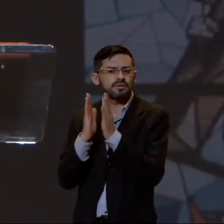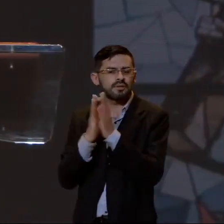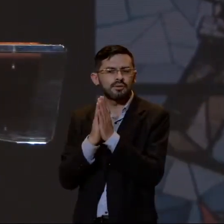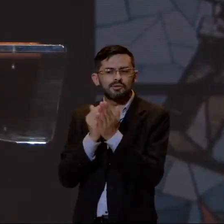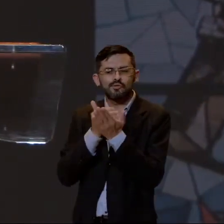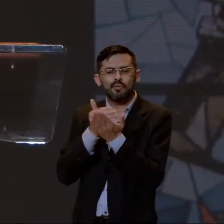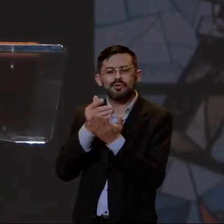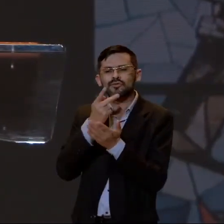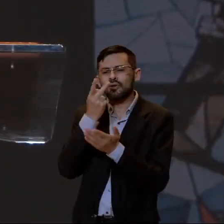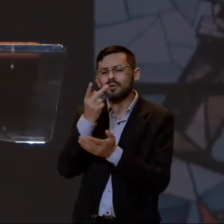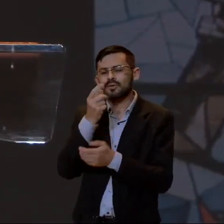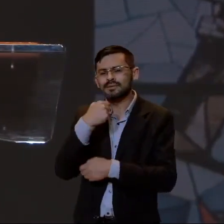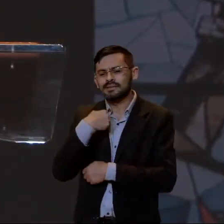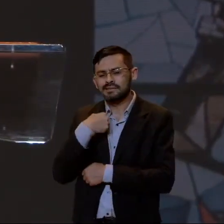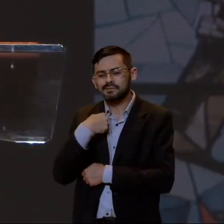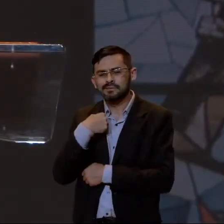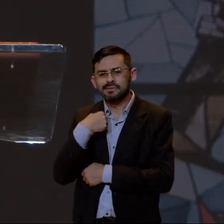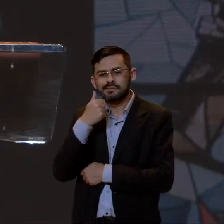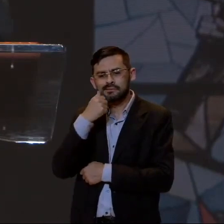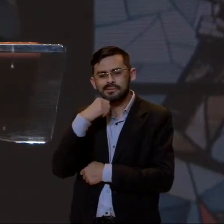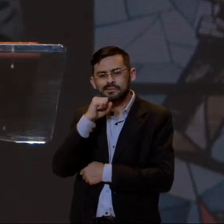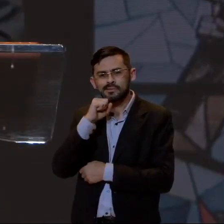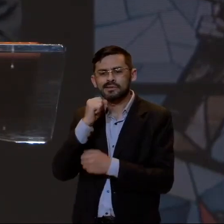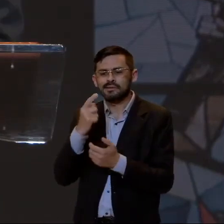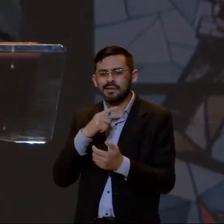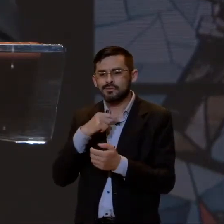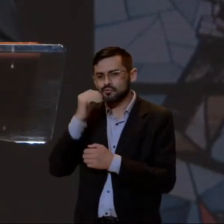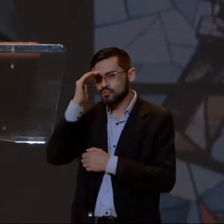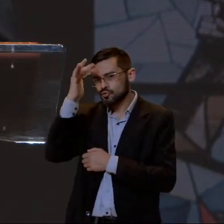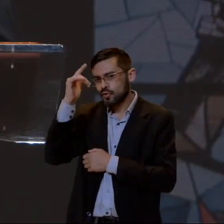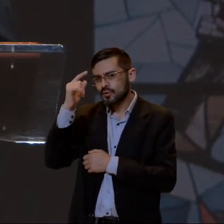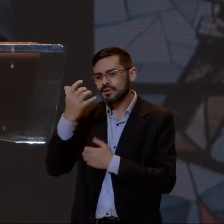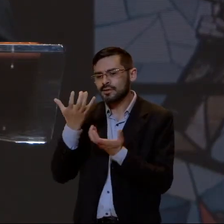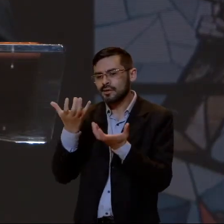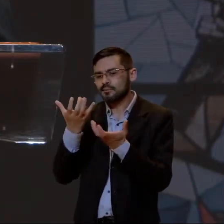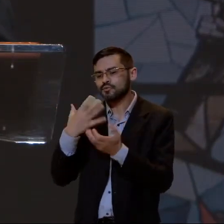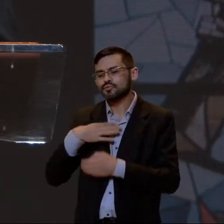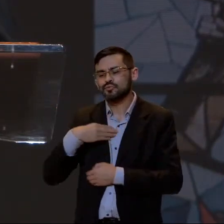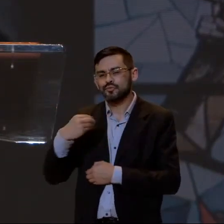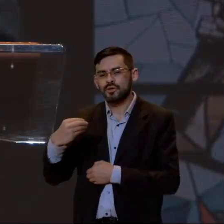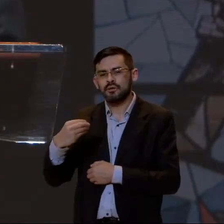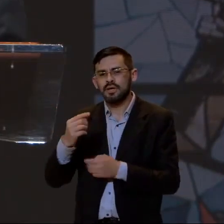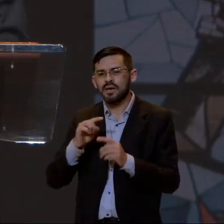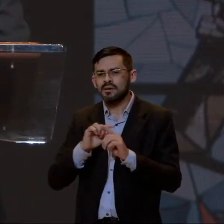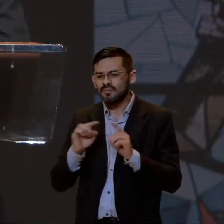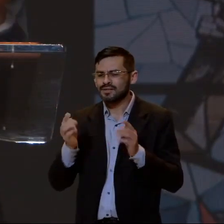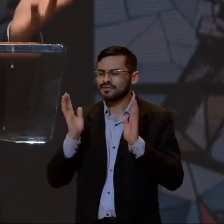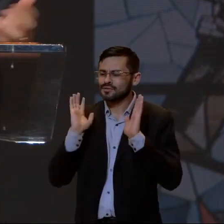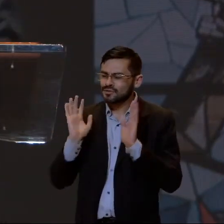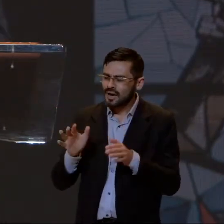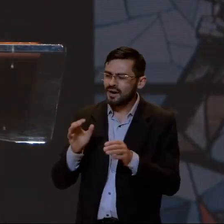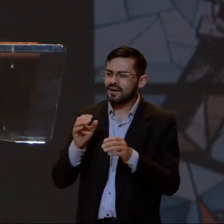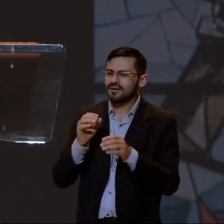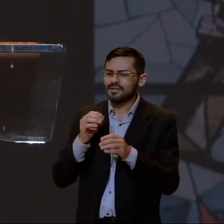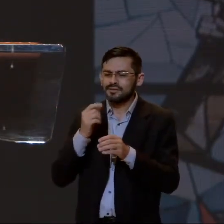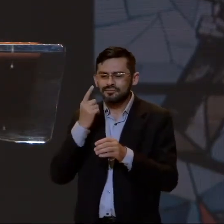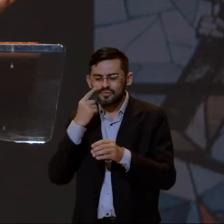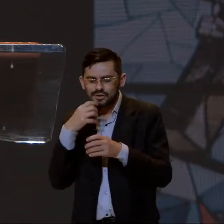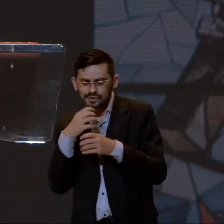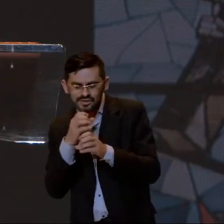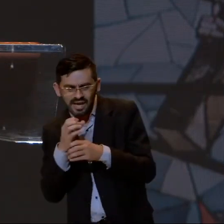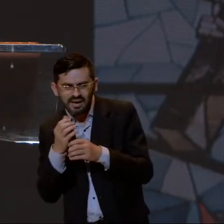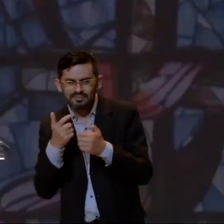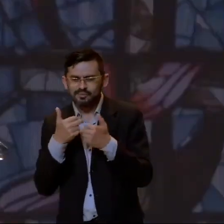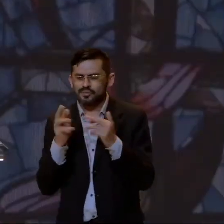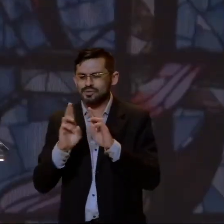no começo ele diz assim: eu e minha esposa temos um sonho, nós queremos ter um filho. E nós temos feito várias experiências,